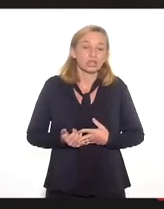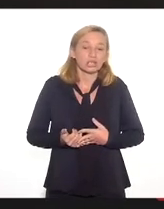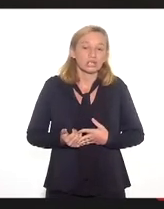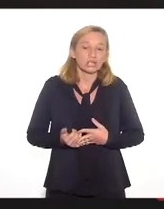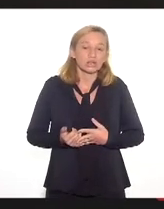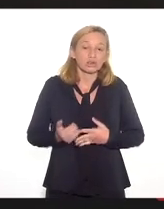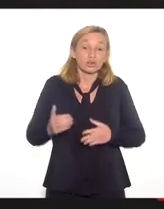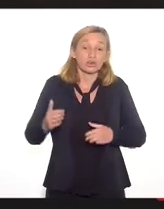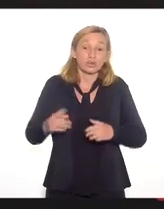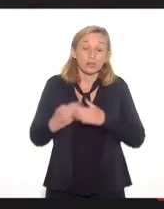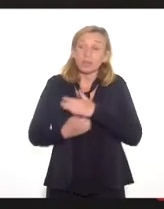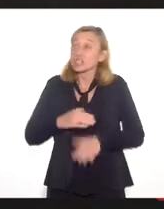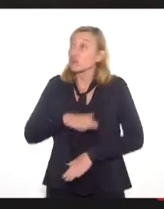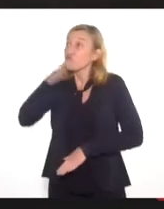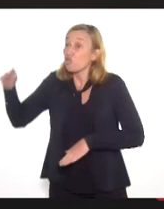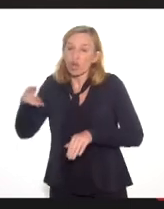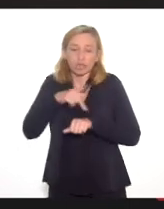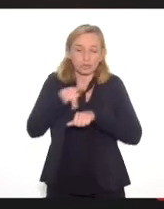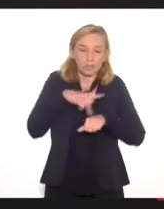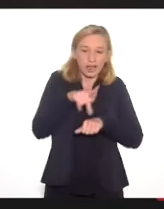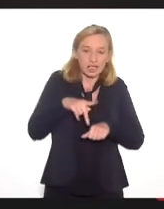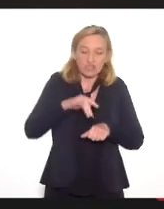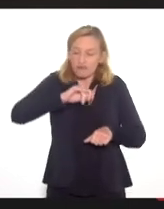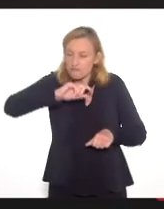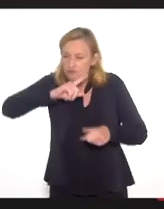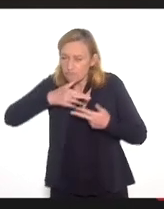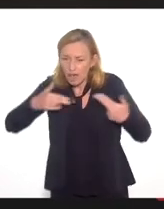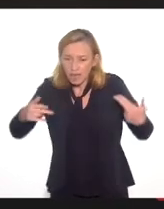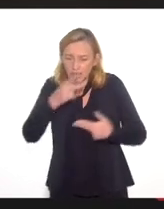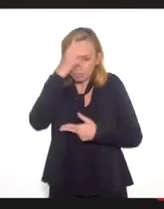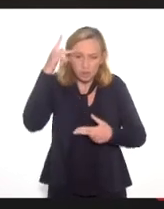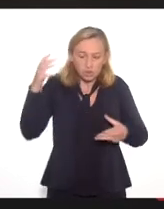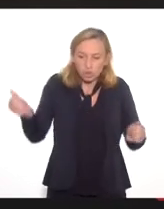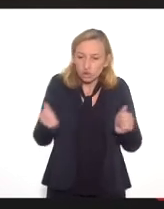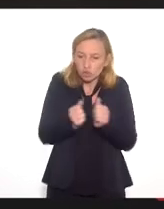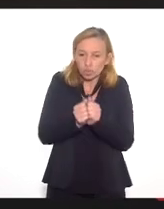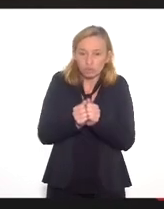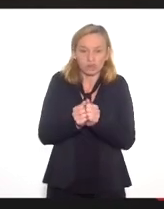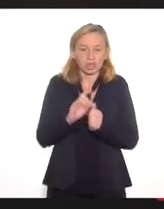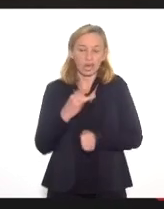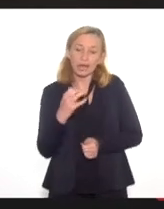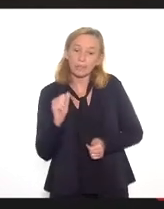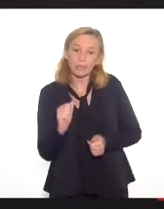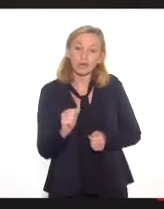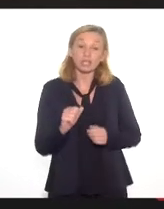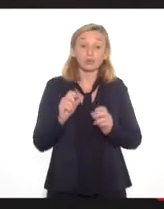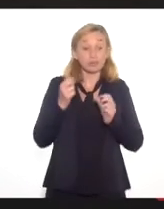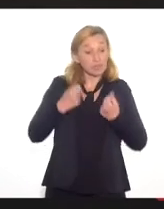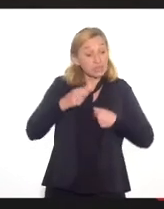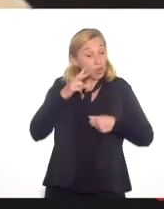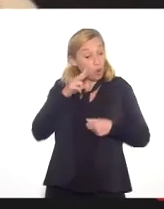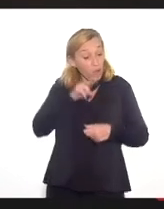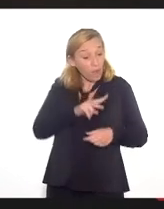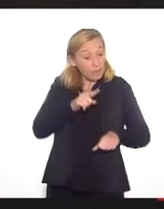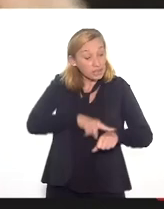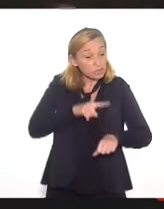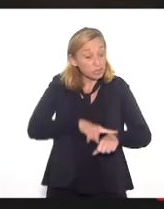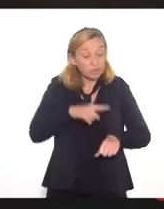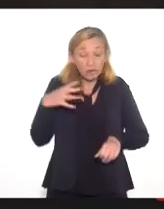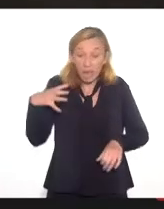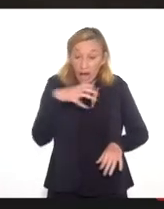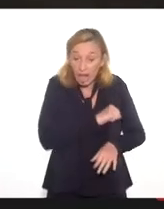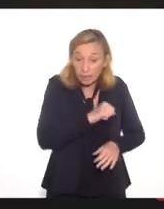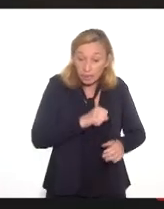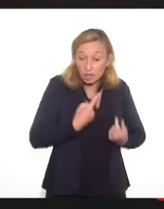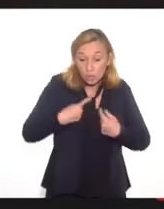internacionais foram milhões de pessoas envolvidas nas campanhas do Betinho e a gente tem que olhar para esse momento emergencial